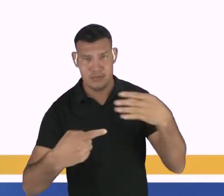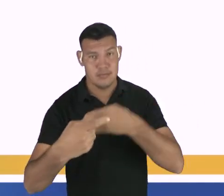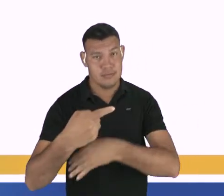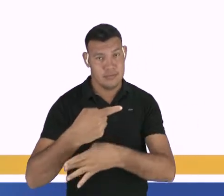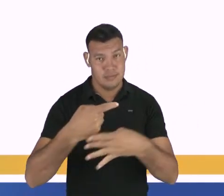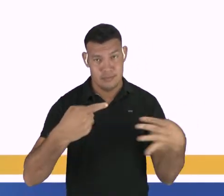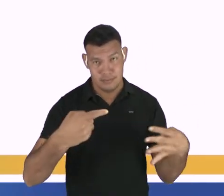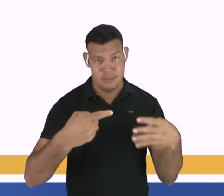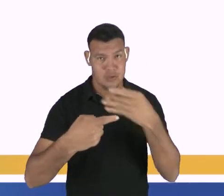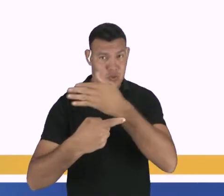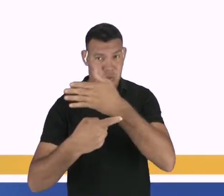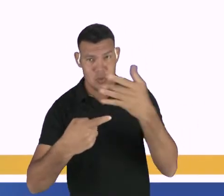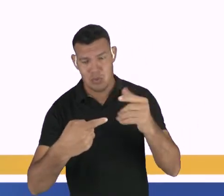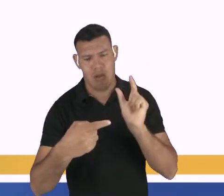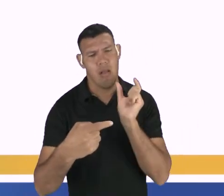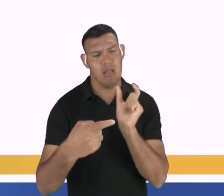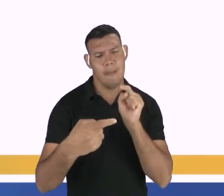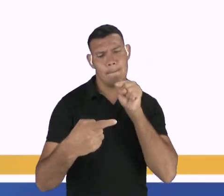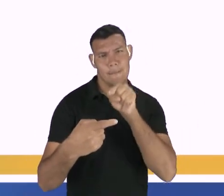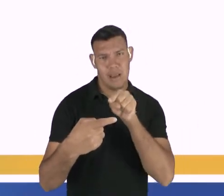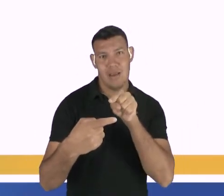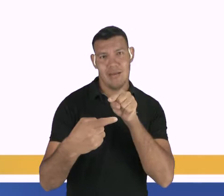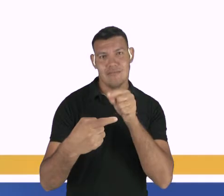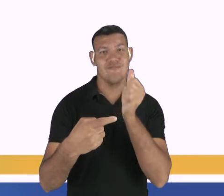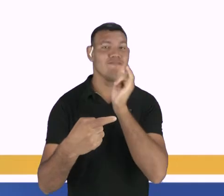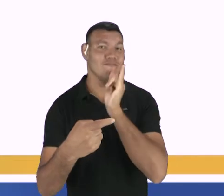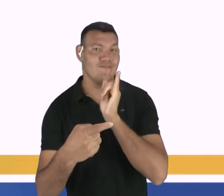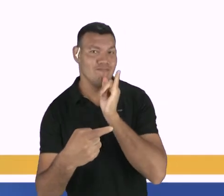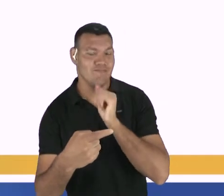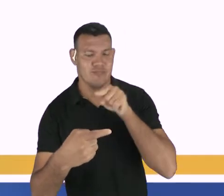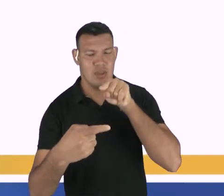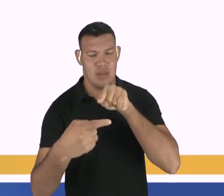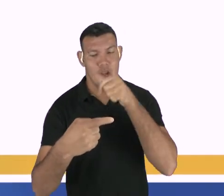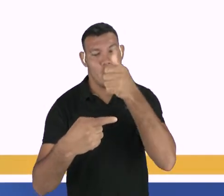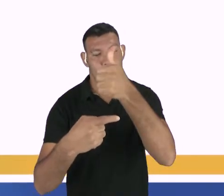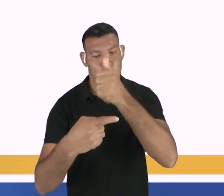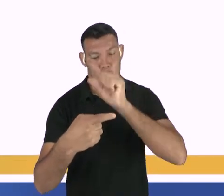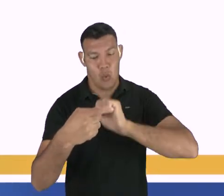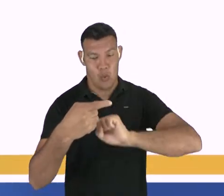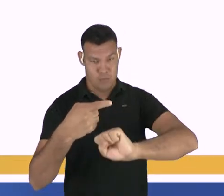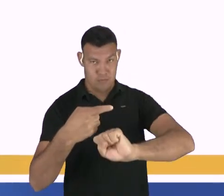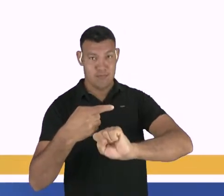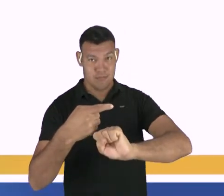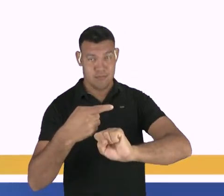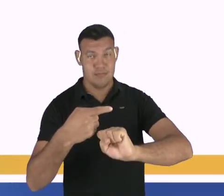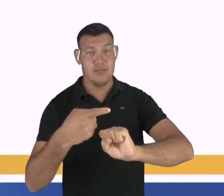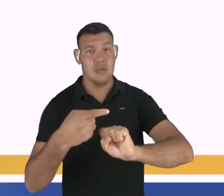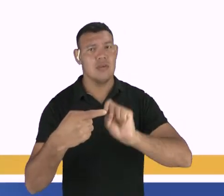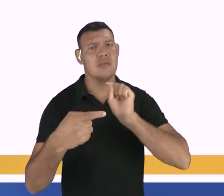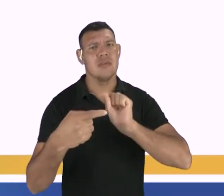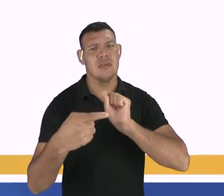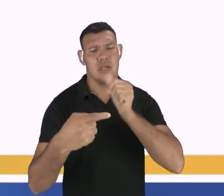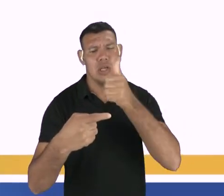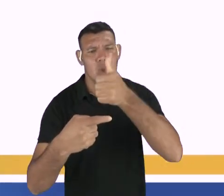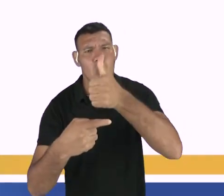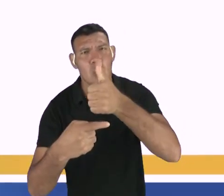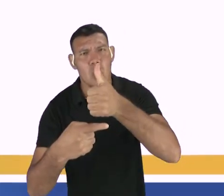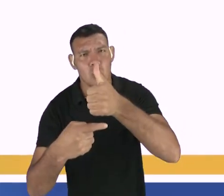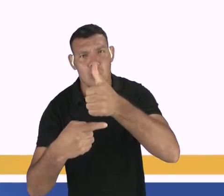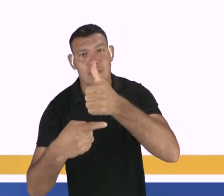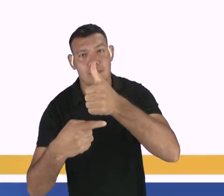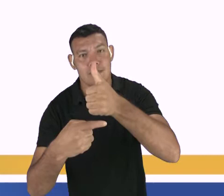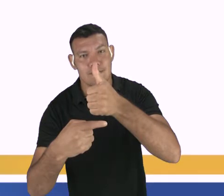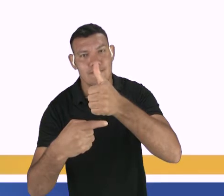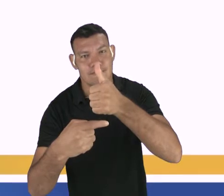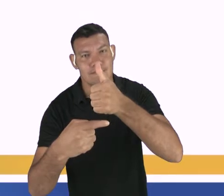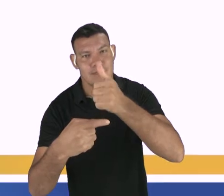de uma fração. Nós temos um exemplo aí, né? 1/8, né? 1/8, onde esse 1, que é o termo que